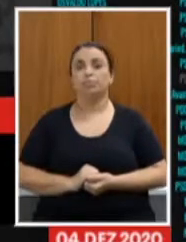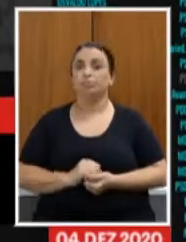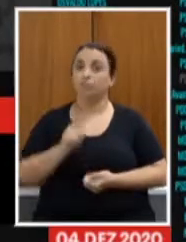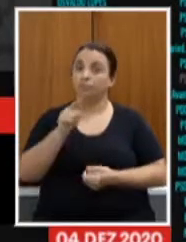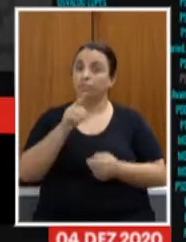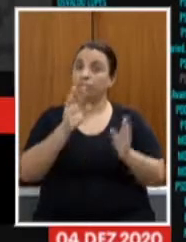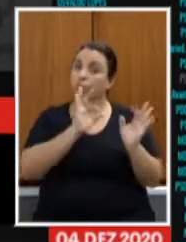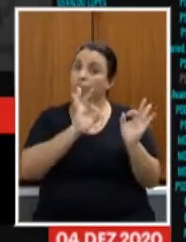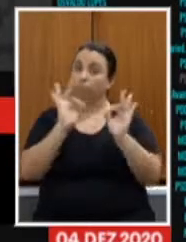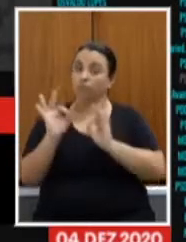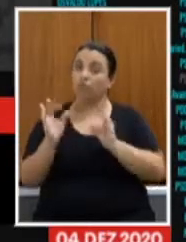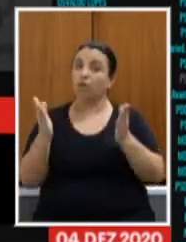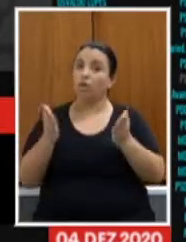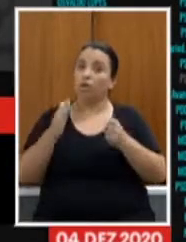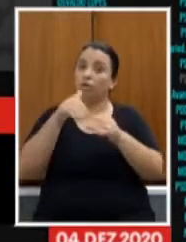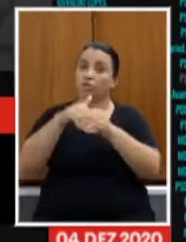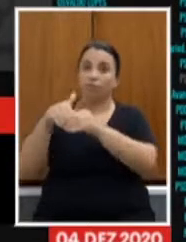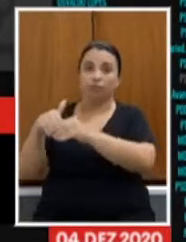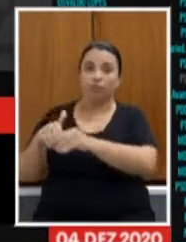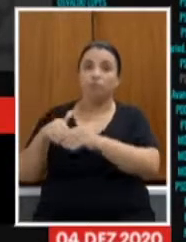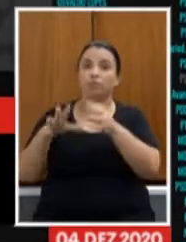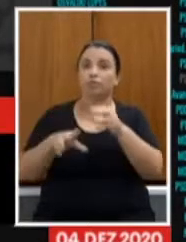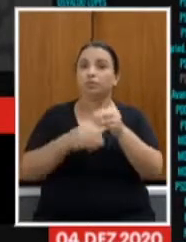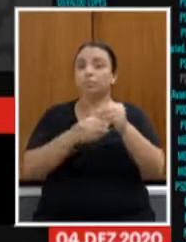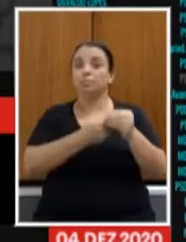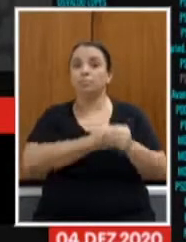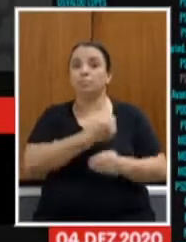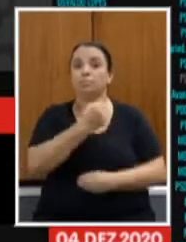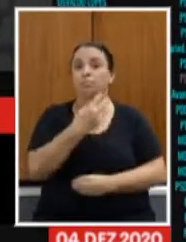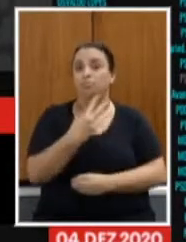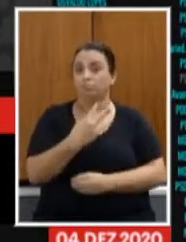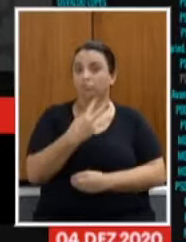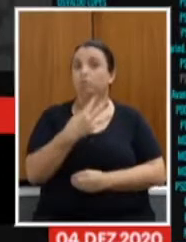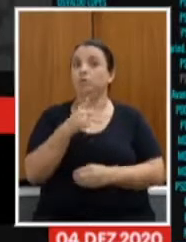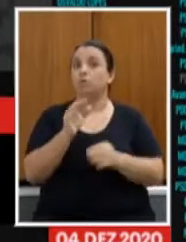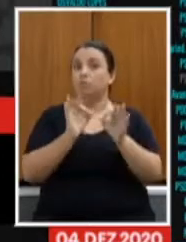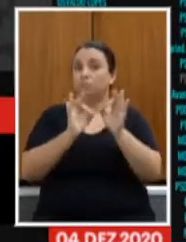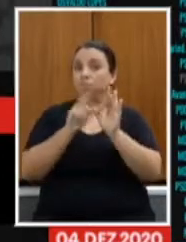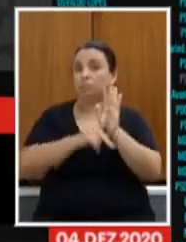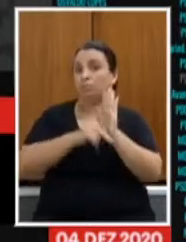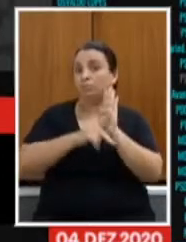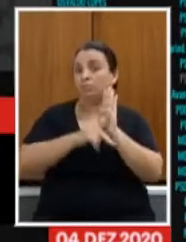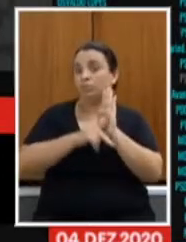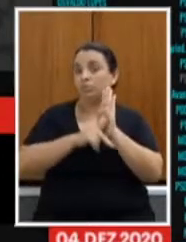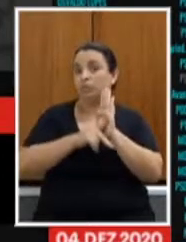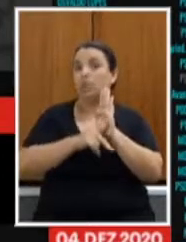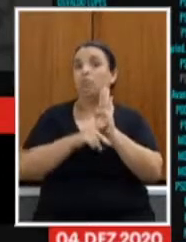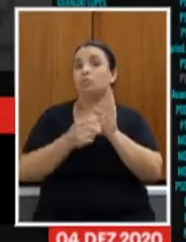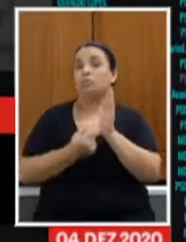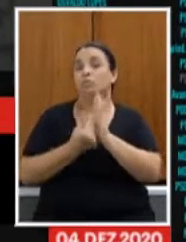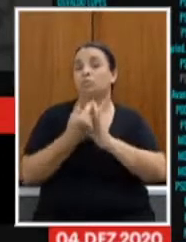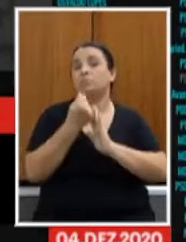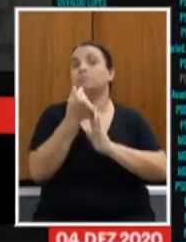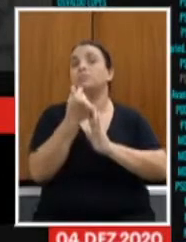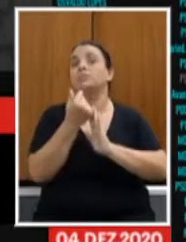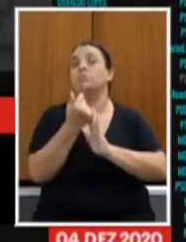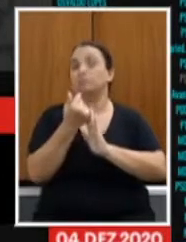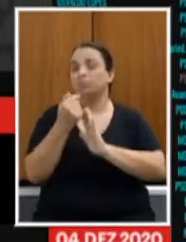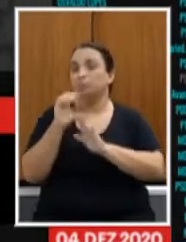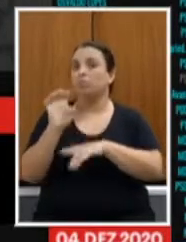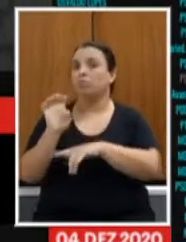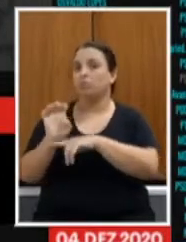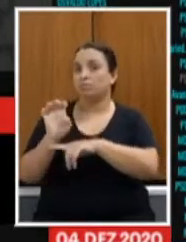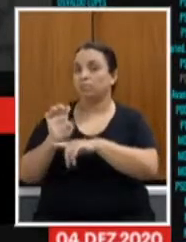Você acompanha agora a votação da emenda número 3 ao projeto de lei do orçamento do Estado. Como eu disse há pouco,